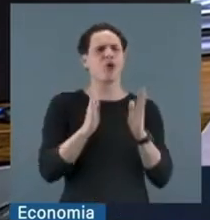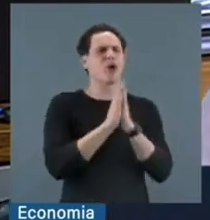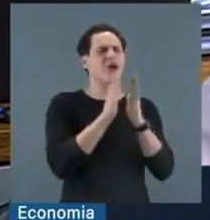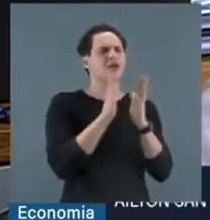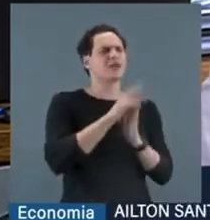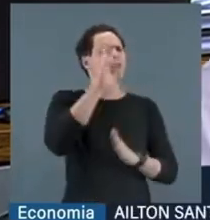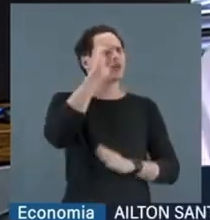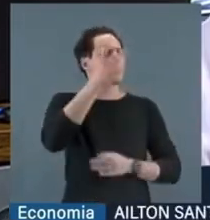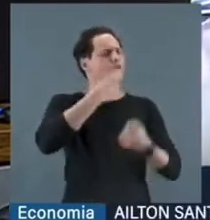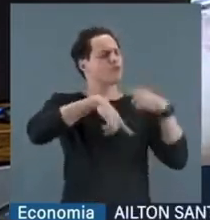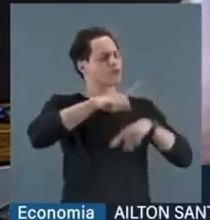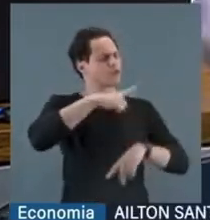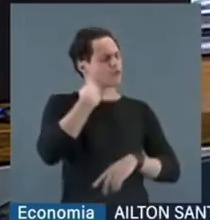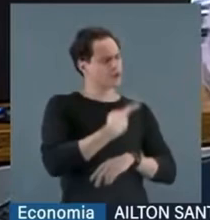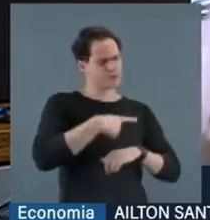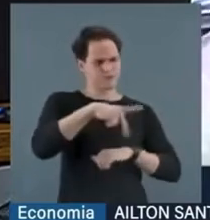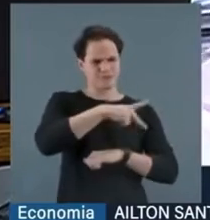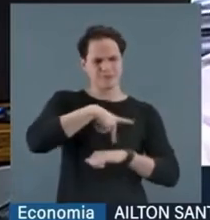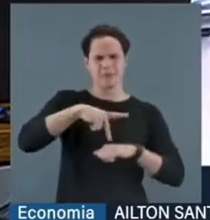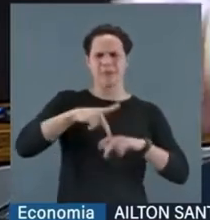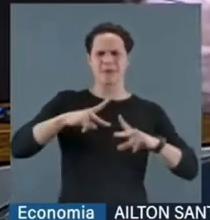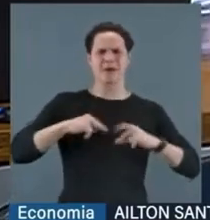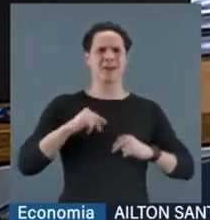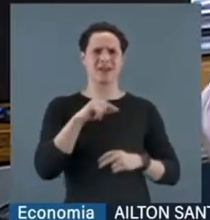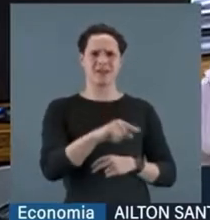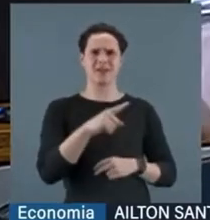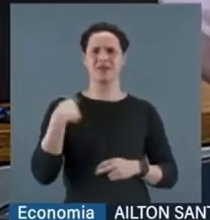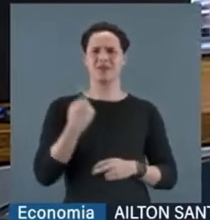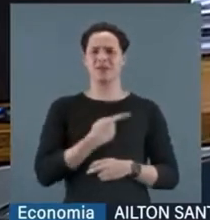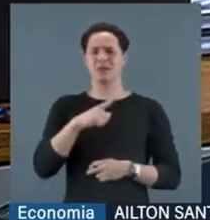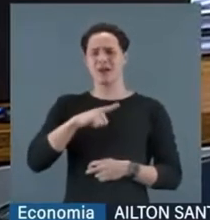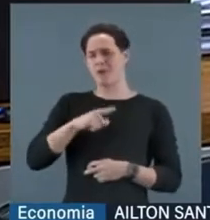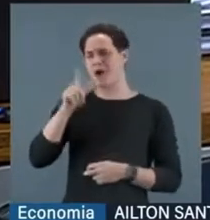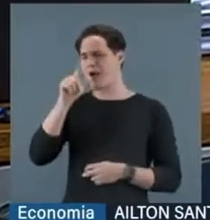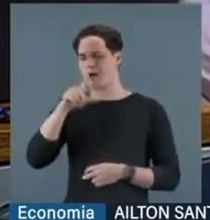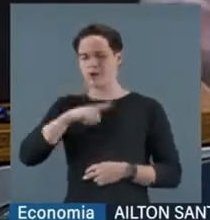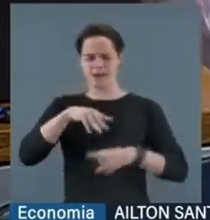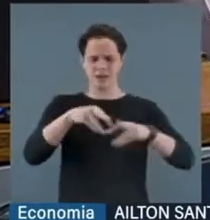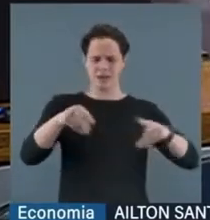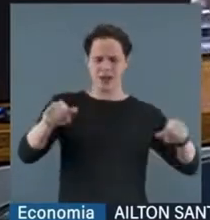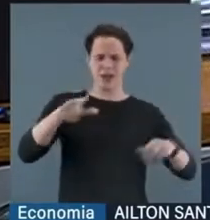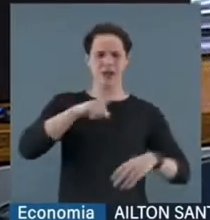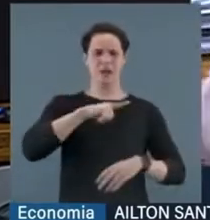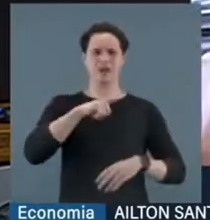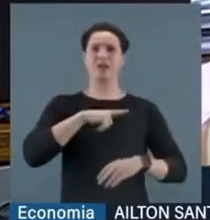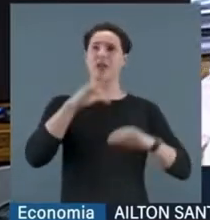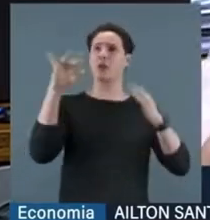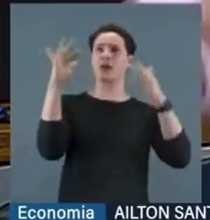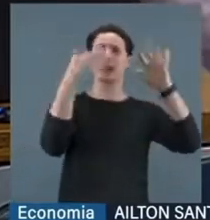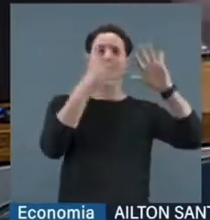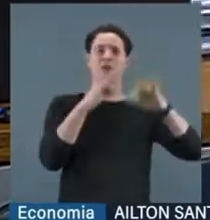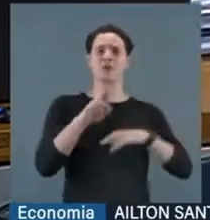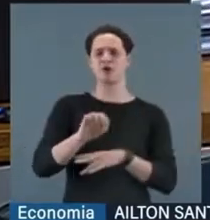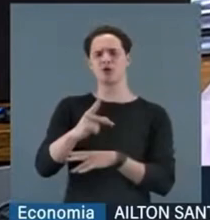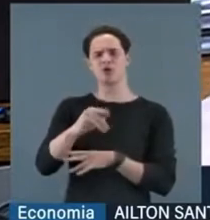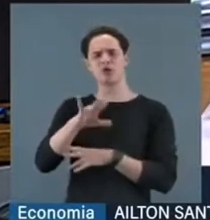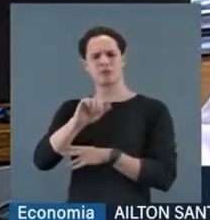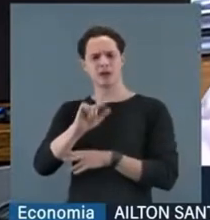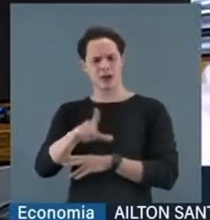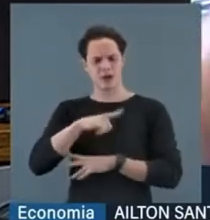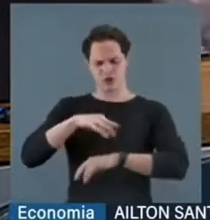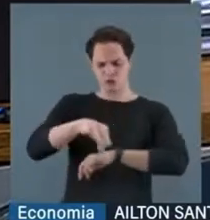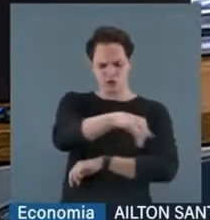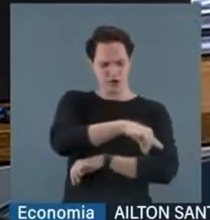país nosso país não merece isso nós temos água nós temos Terra nós temos o clima tropical nós temos terras